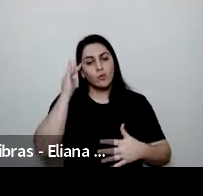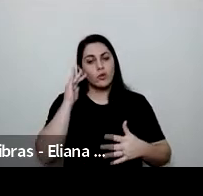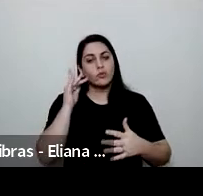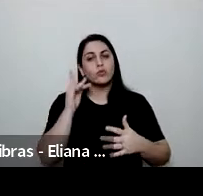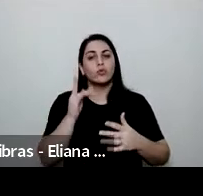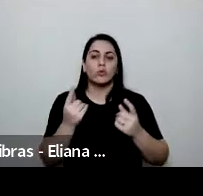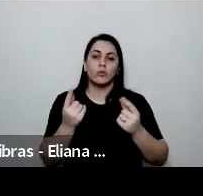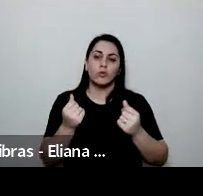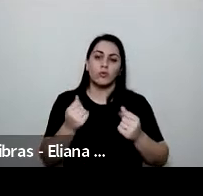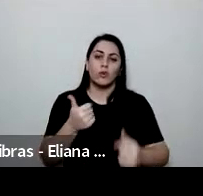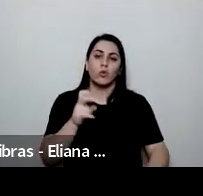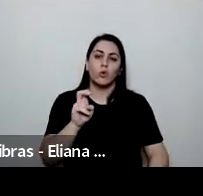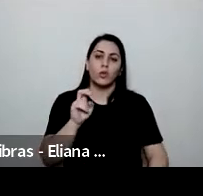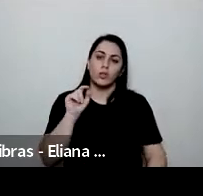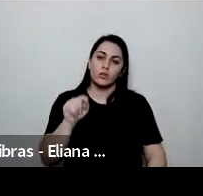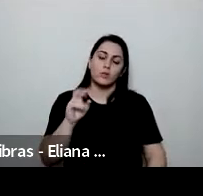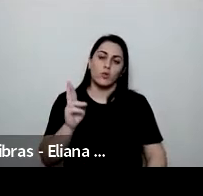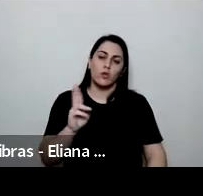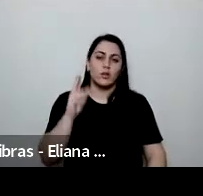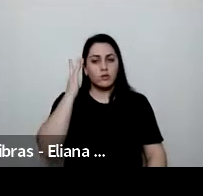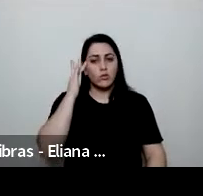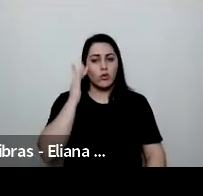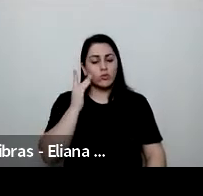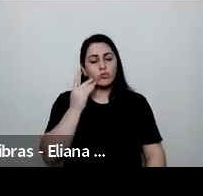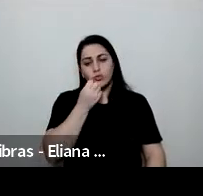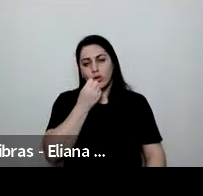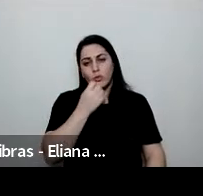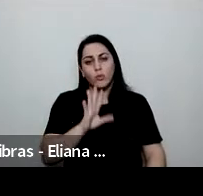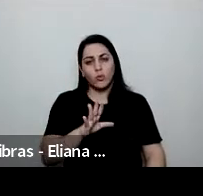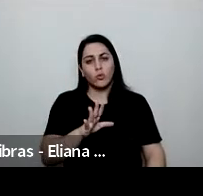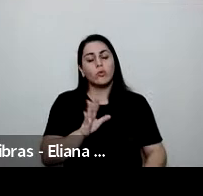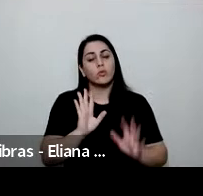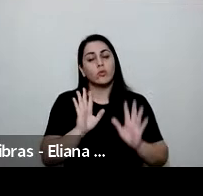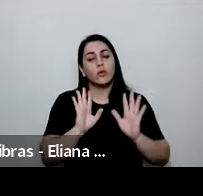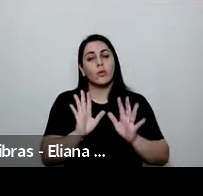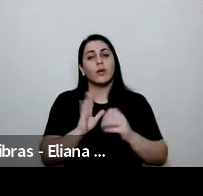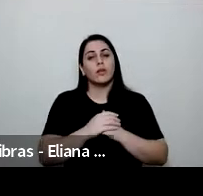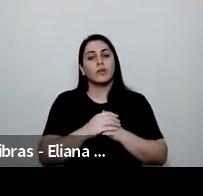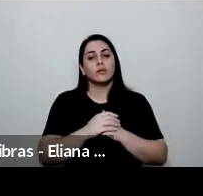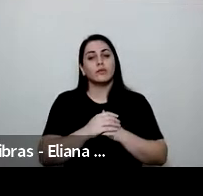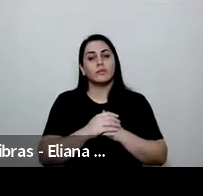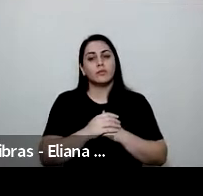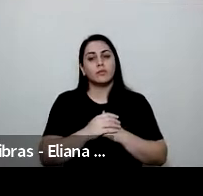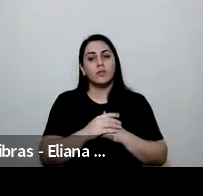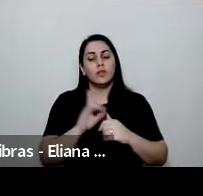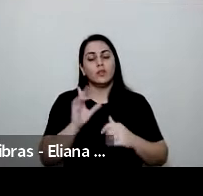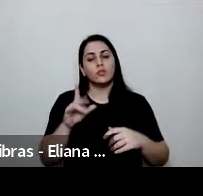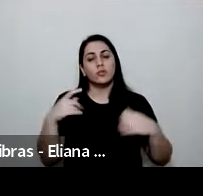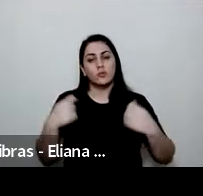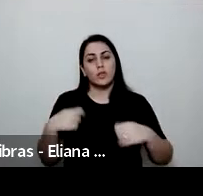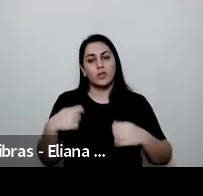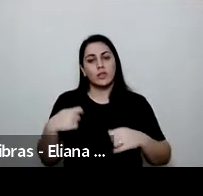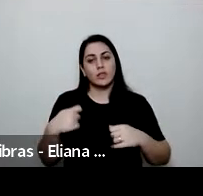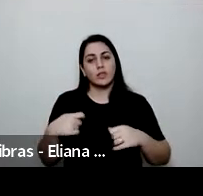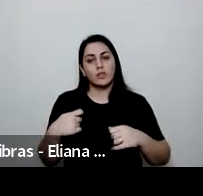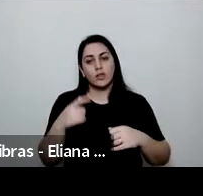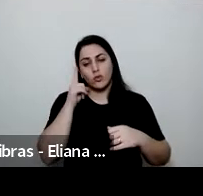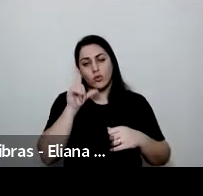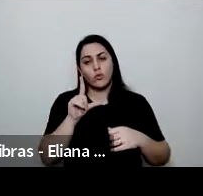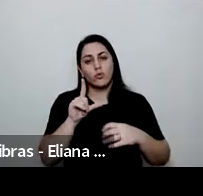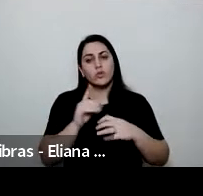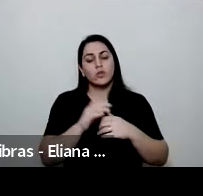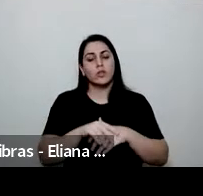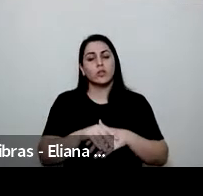intermediário de 15 mil de 15.000 rreais seria suficiente para reprimir porque nós precisamos ficar com espaço para pegarmos